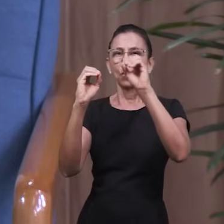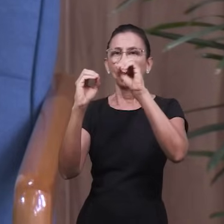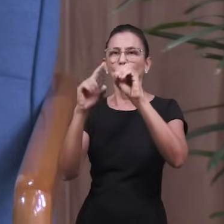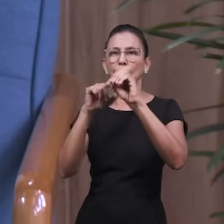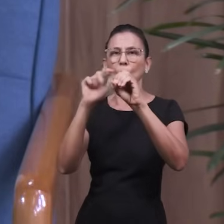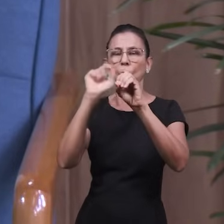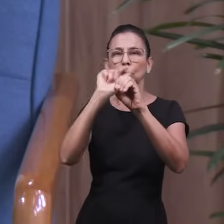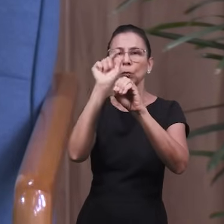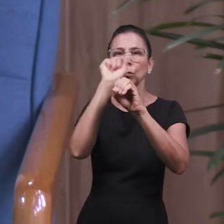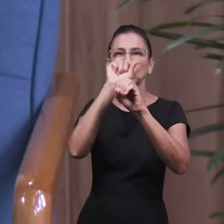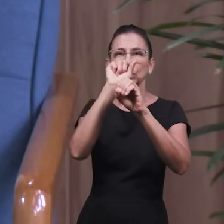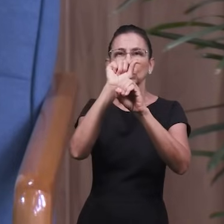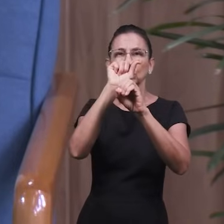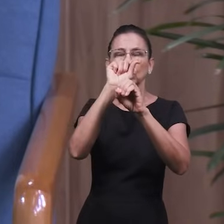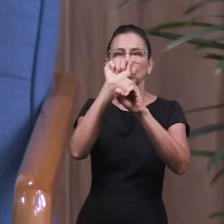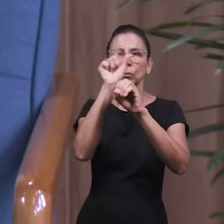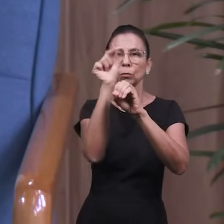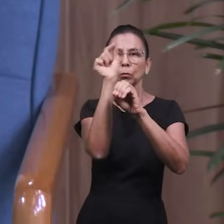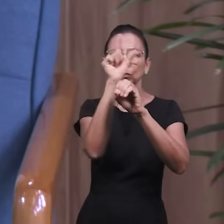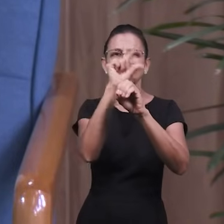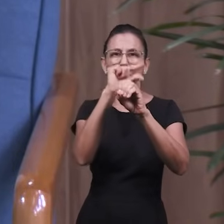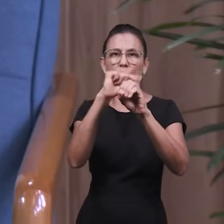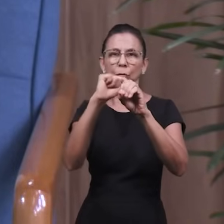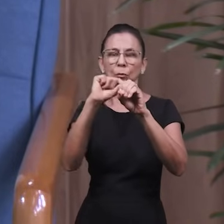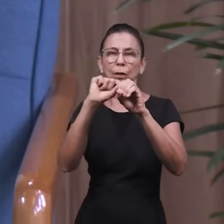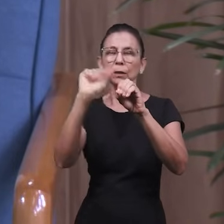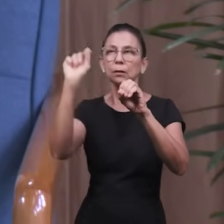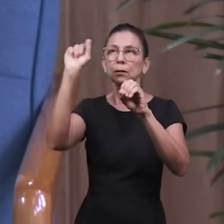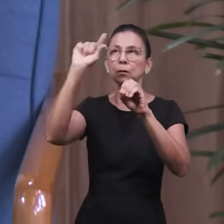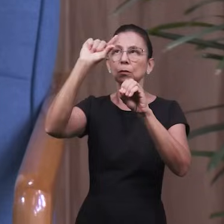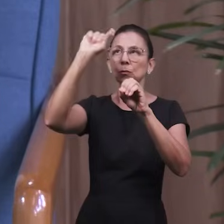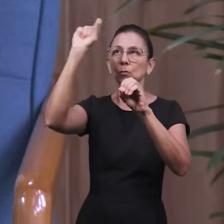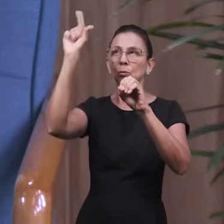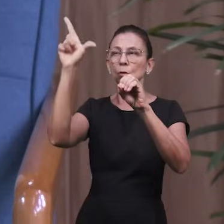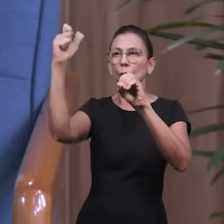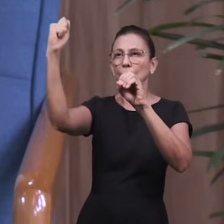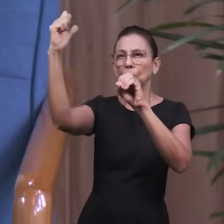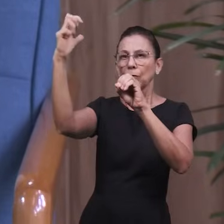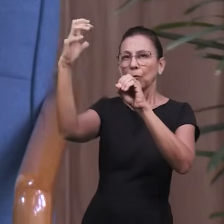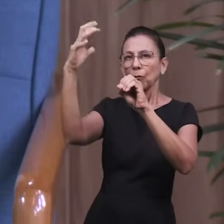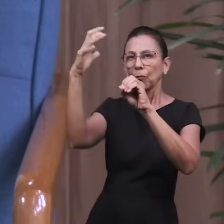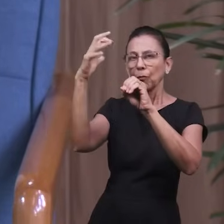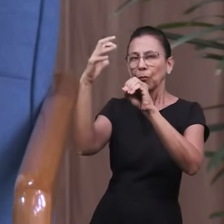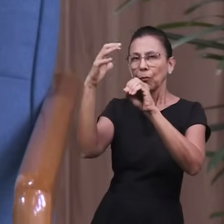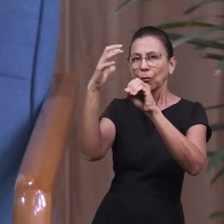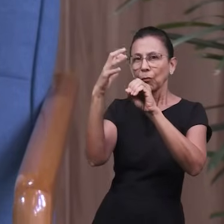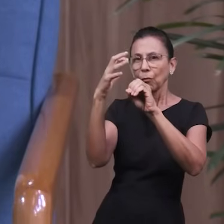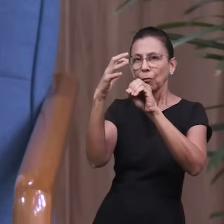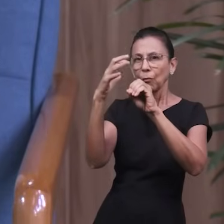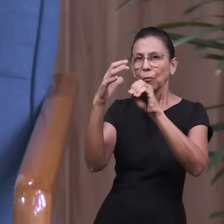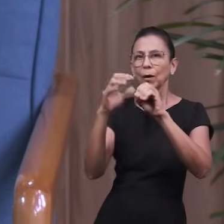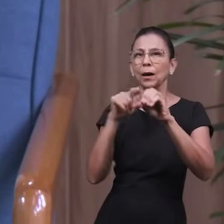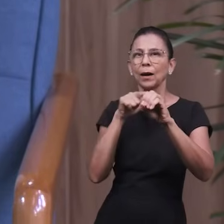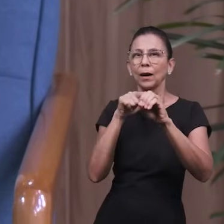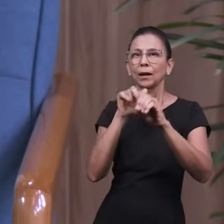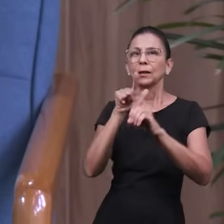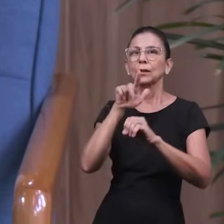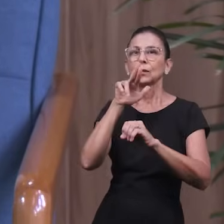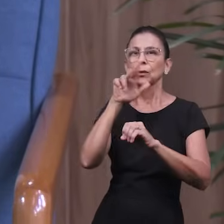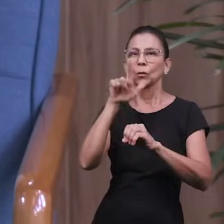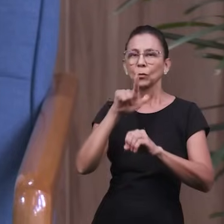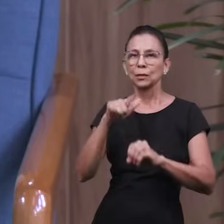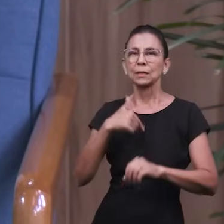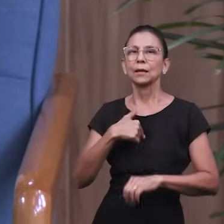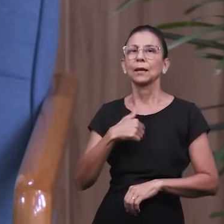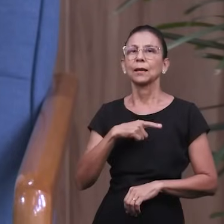Cantares, nós vemos também ali aquilo que precisa ser refletido na igreja,